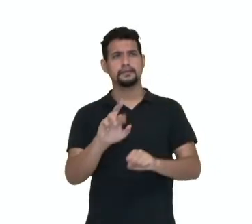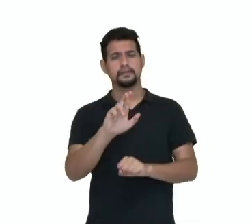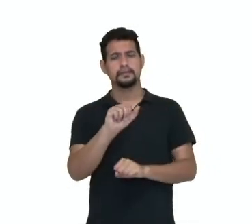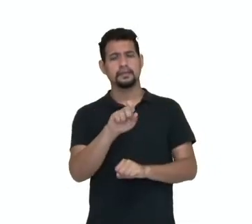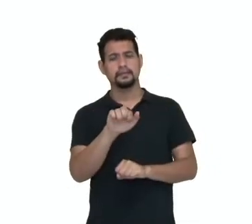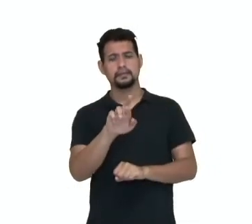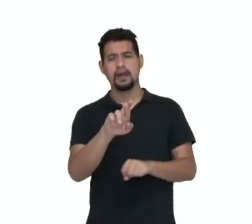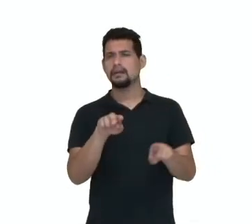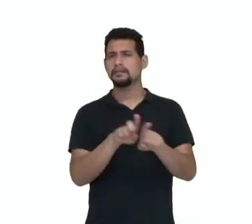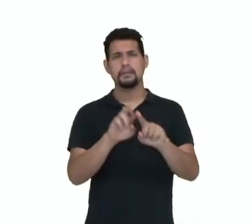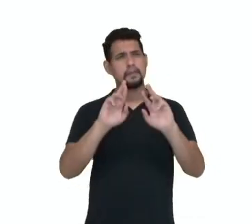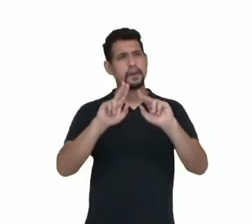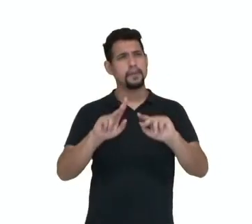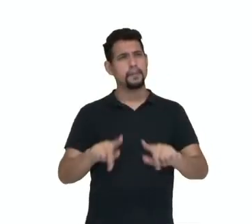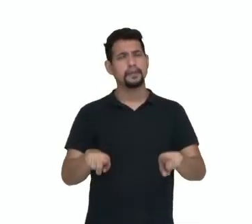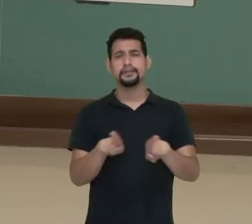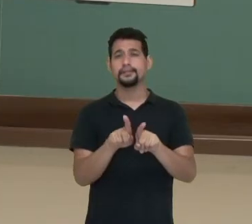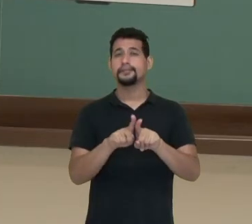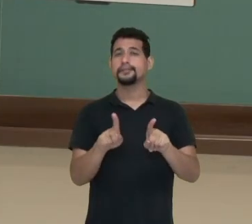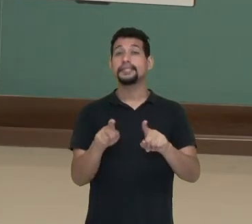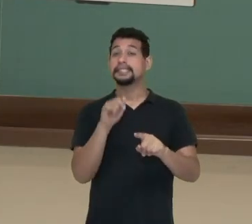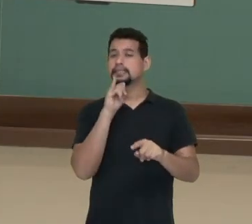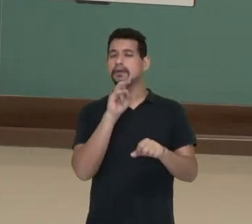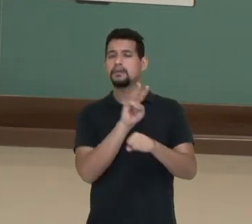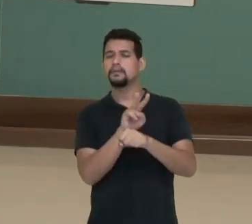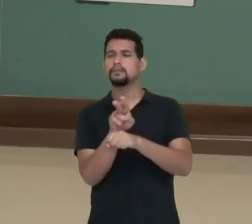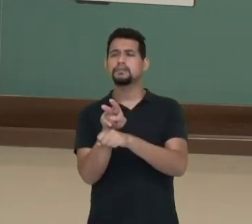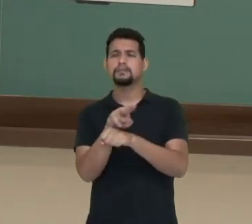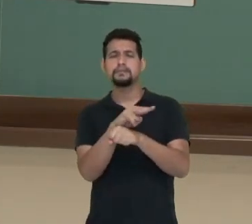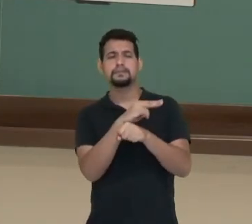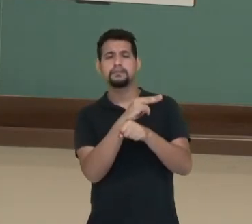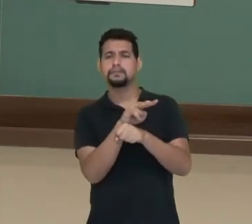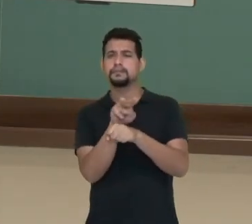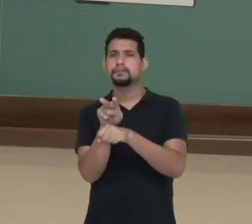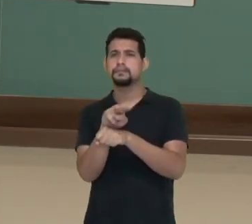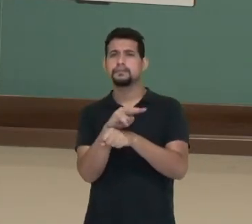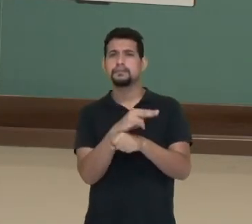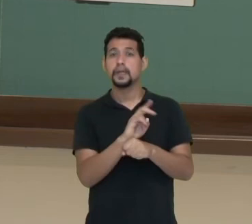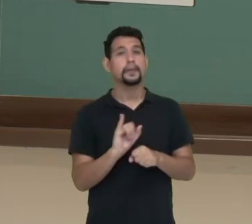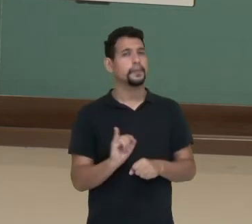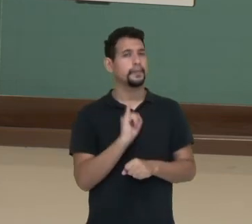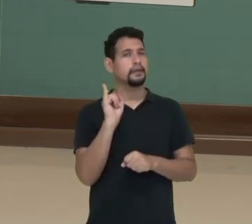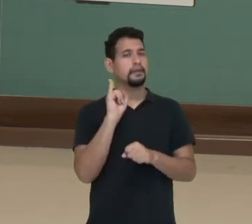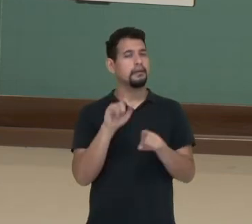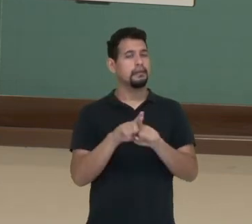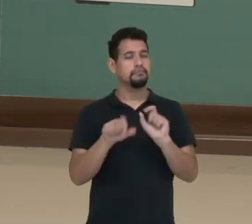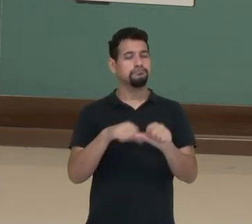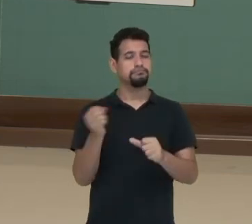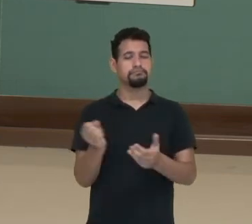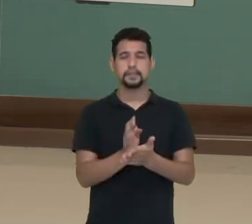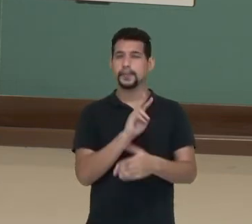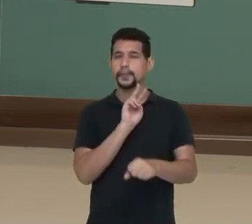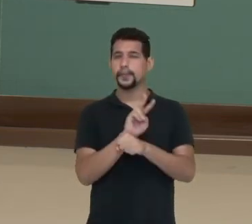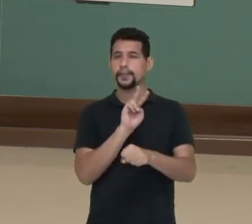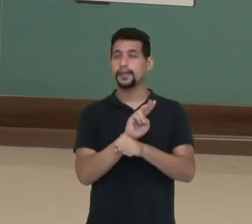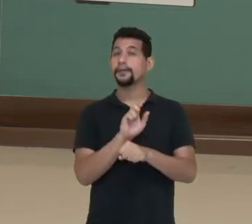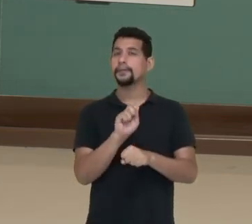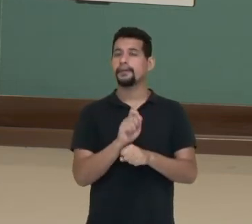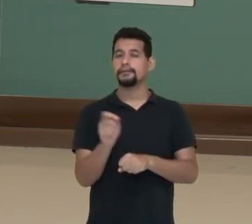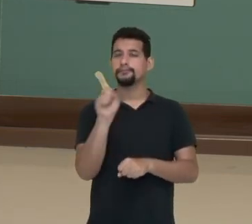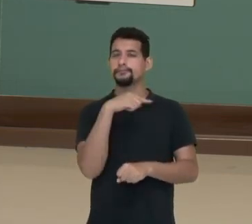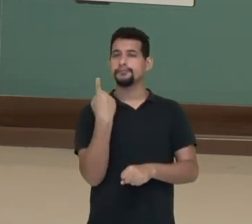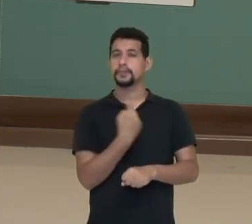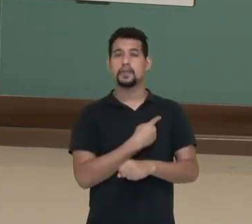de bombardeamento e de ataque e defesa. Muito importante essa modernização da Marinha na proteção do